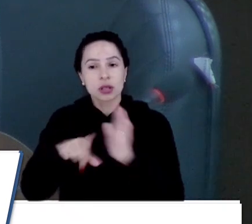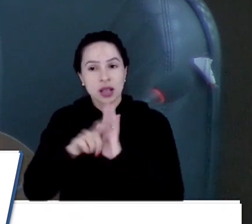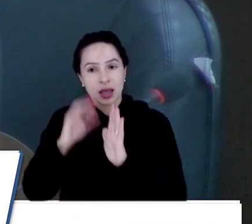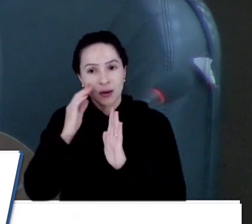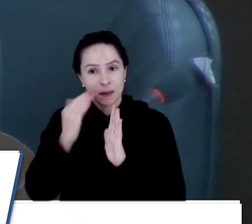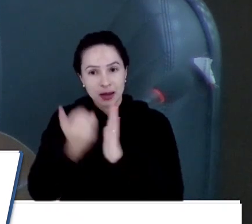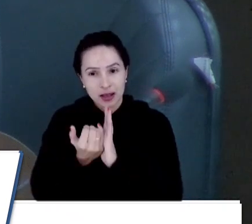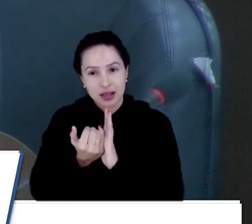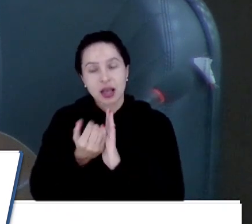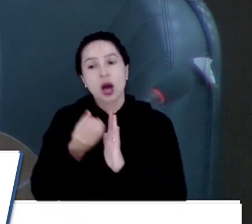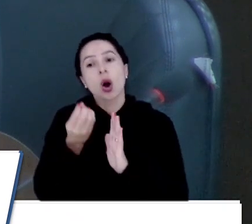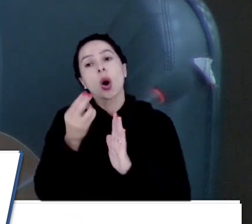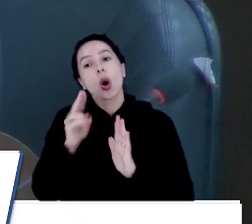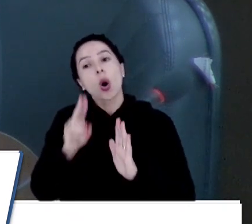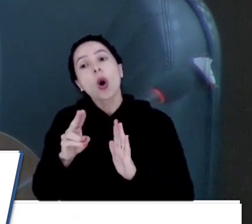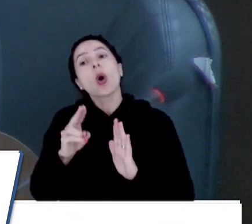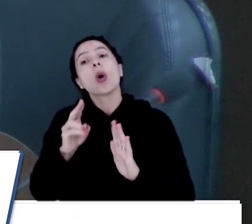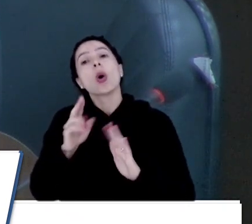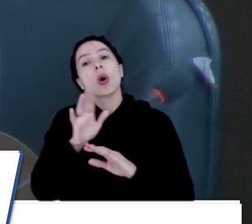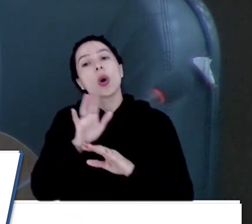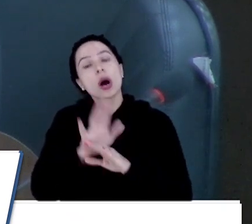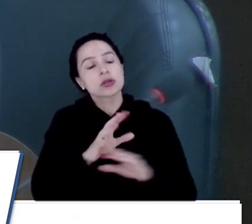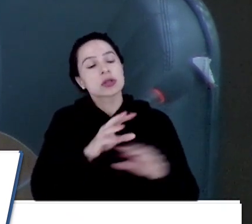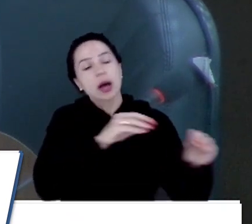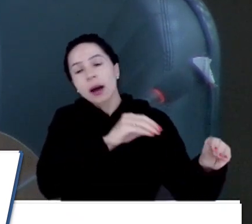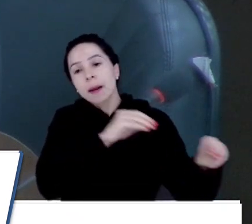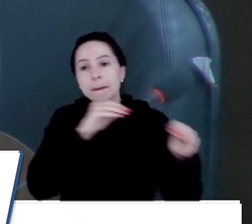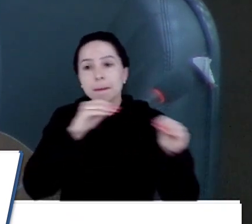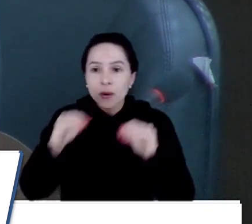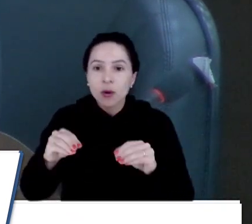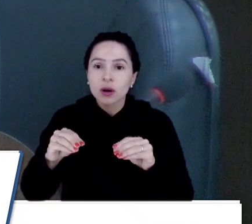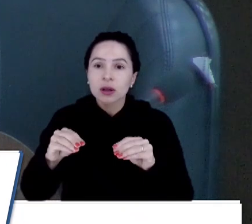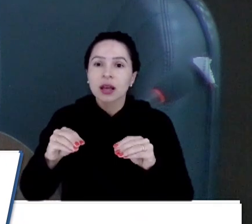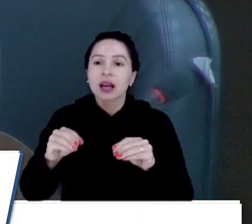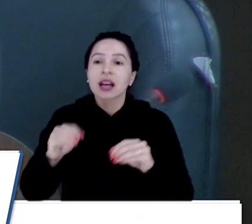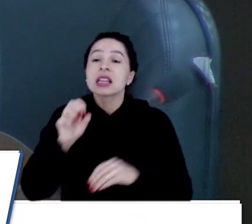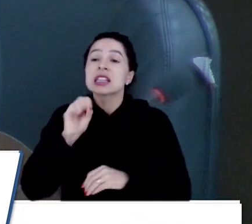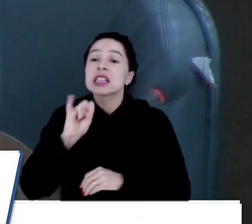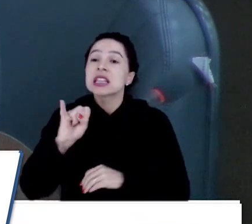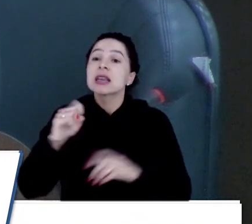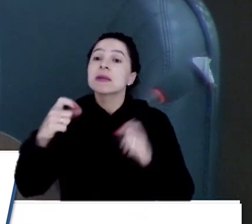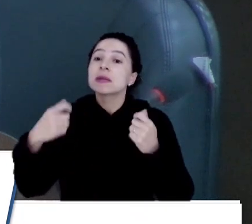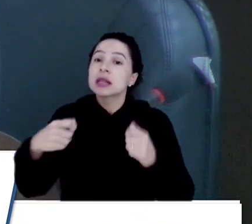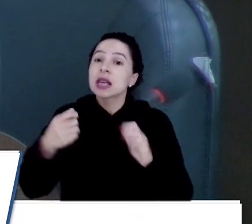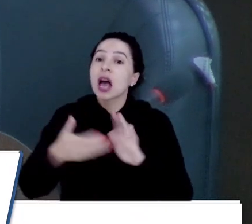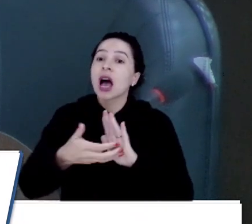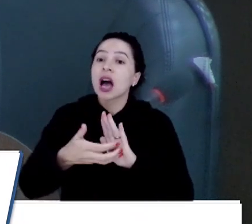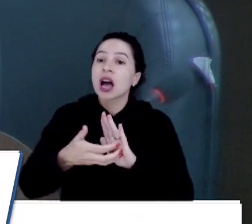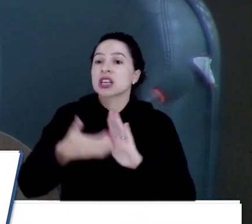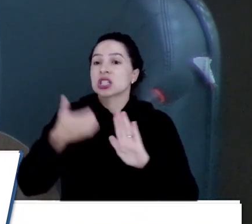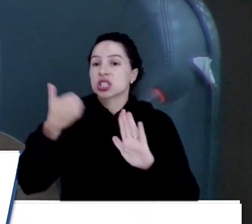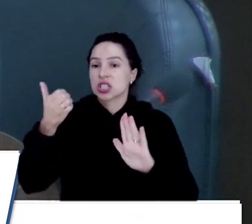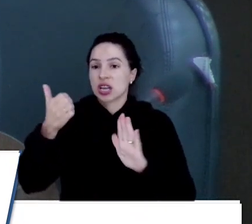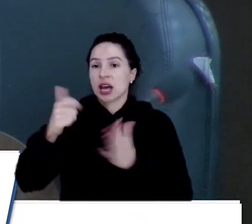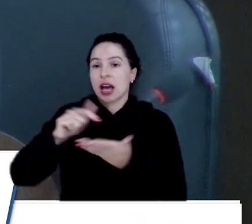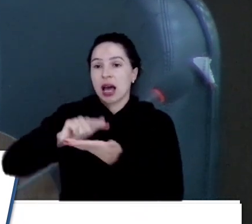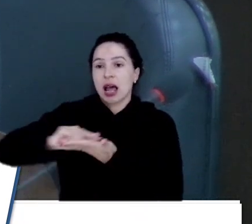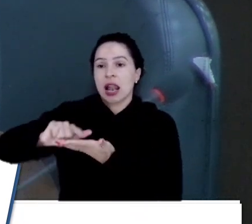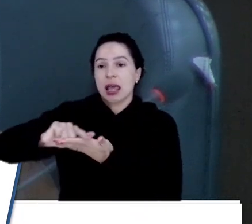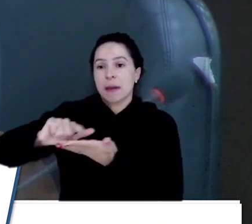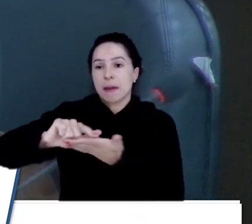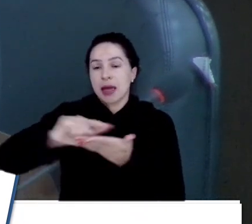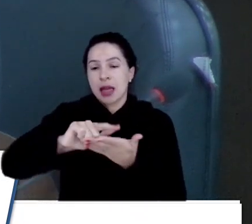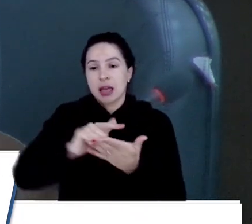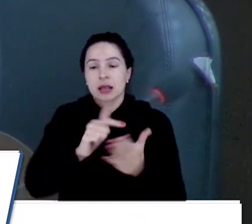tomar medidas que forcem o deslocamento. Caso necessária a retirada da limpeza pontual